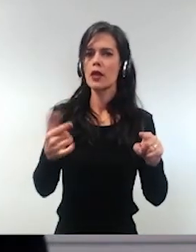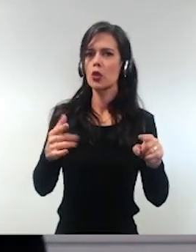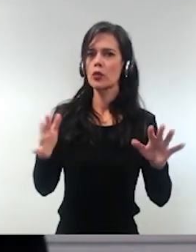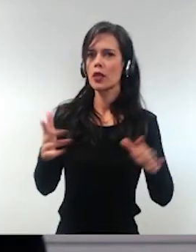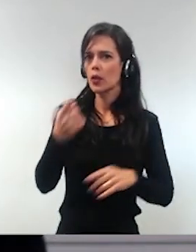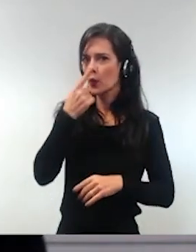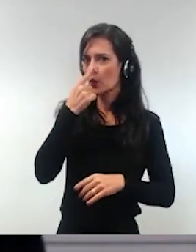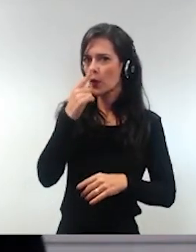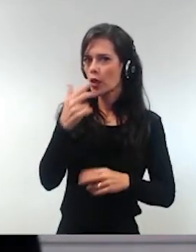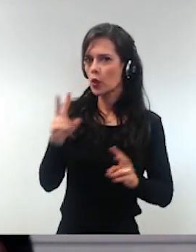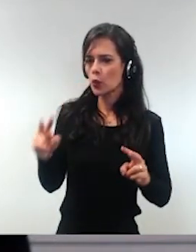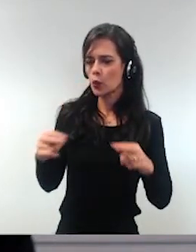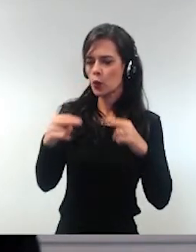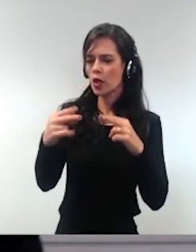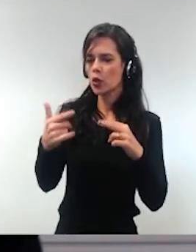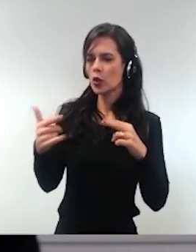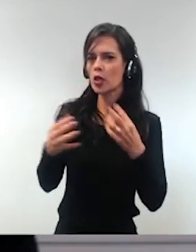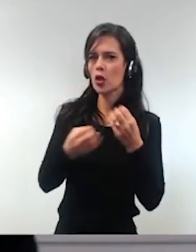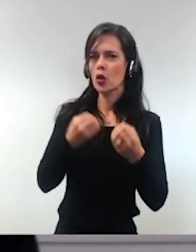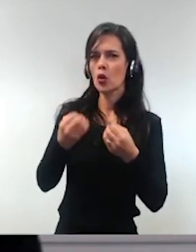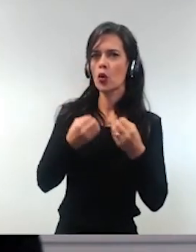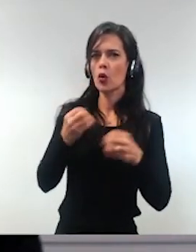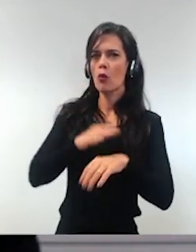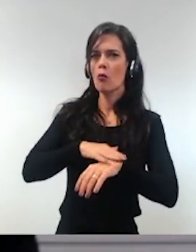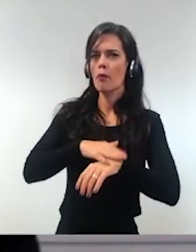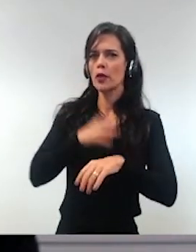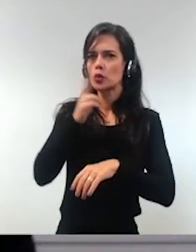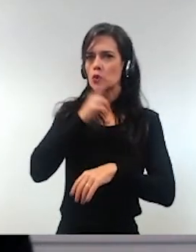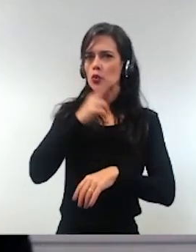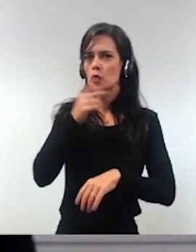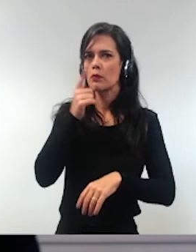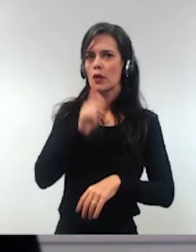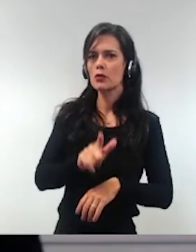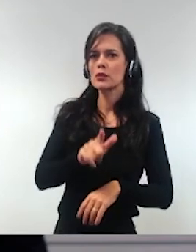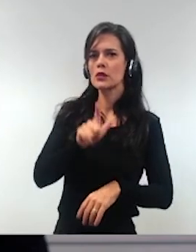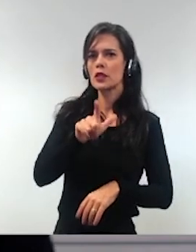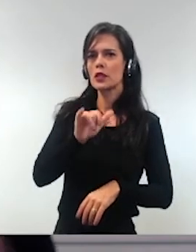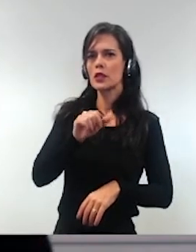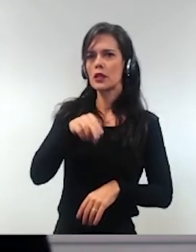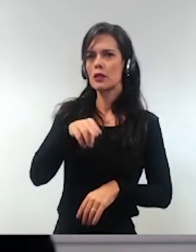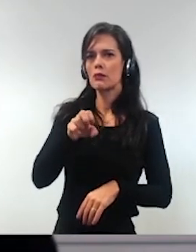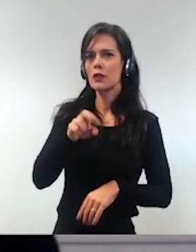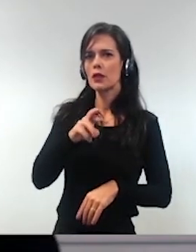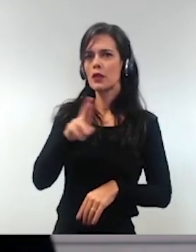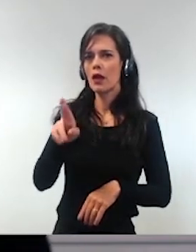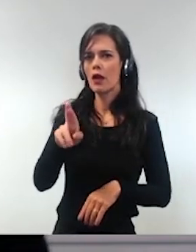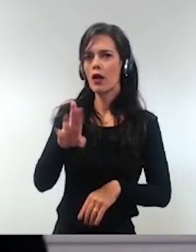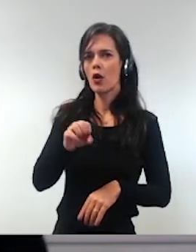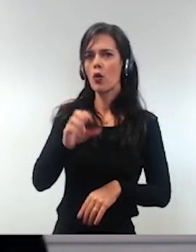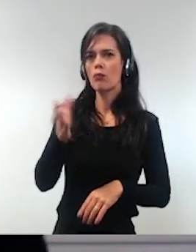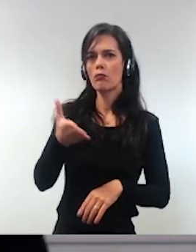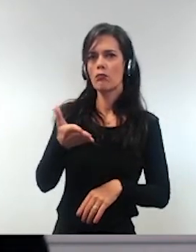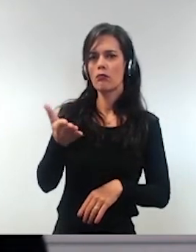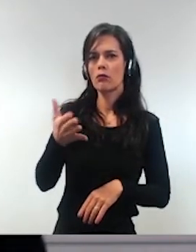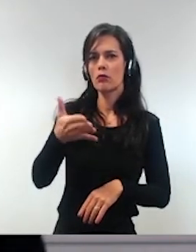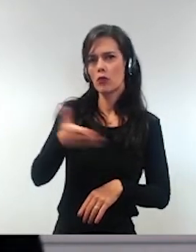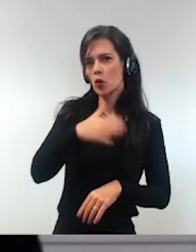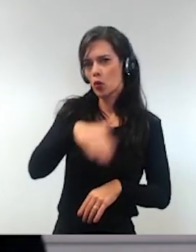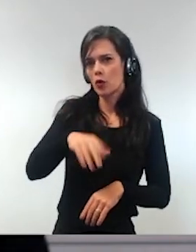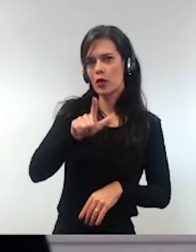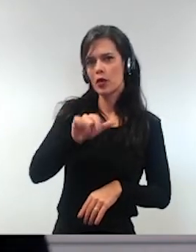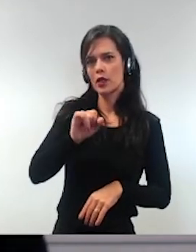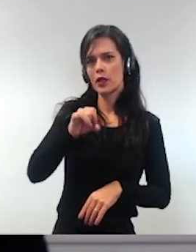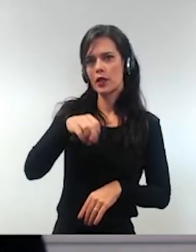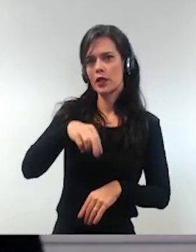eu vou falar num momento de urgência para conseguir uma liminar, para suspender uma liminar, né, para tratar de uma